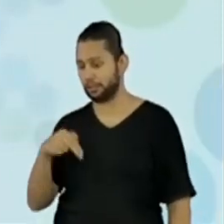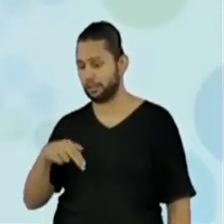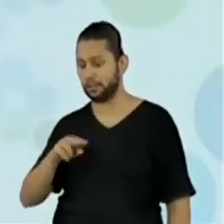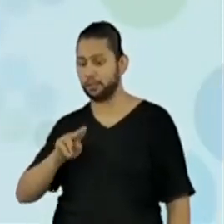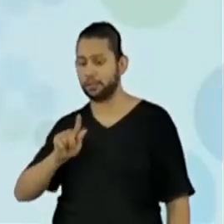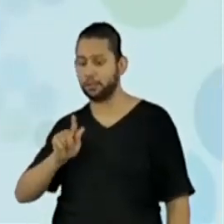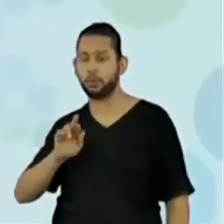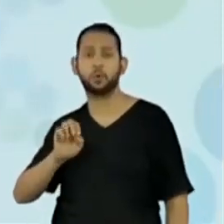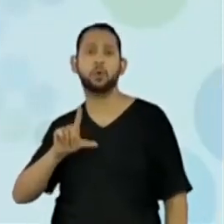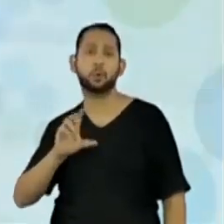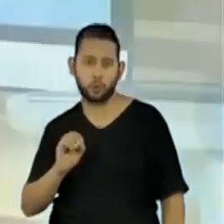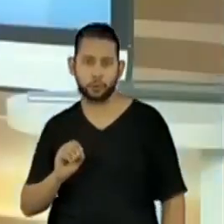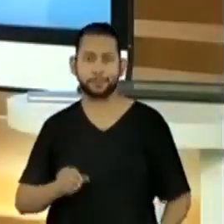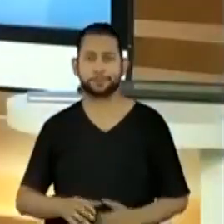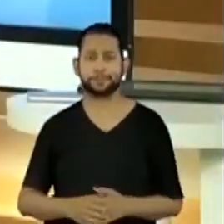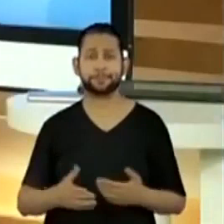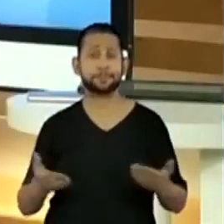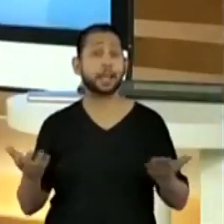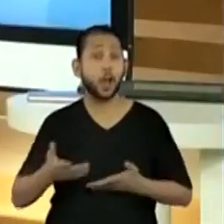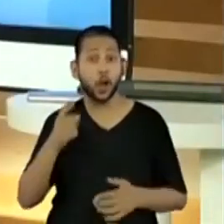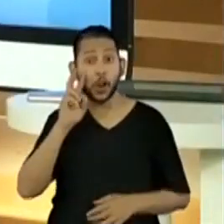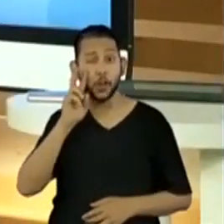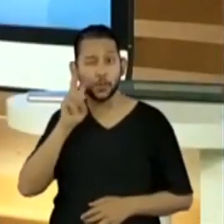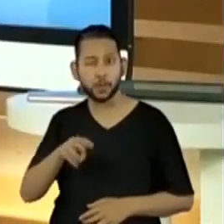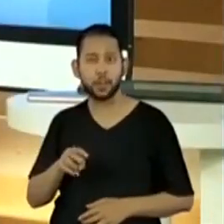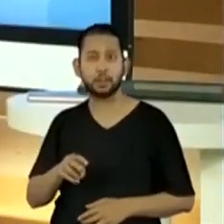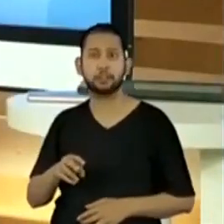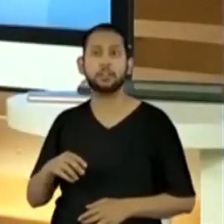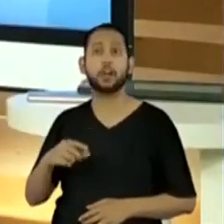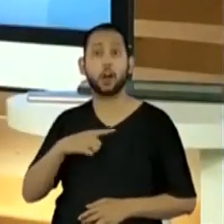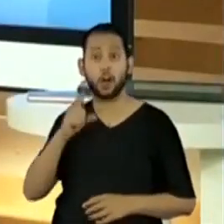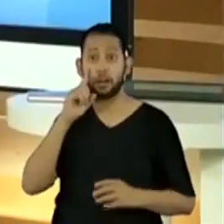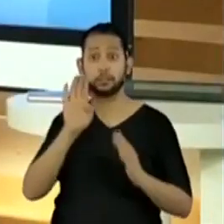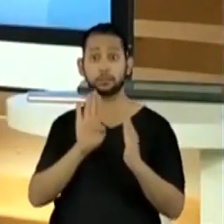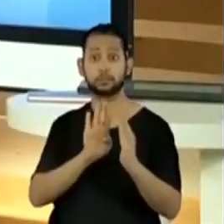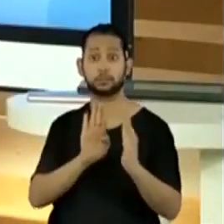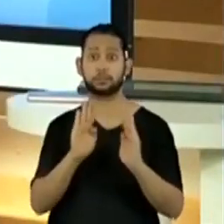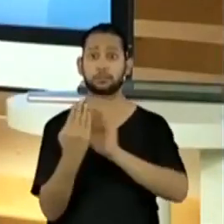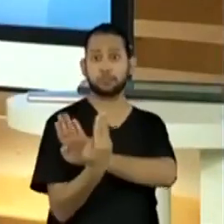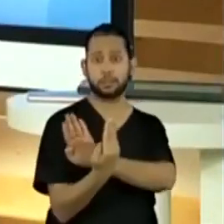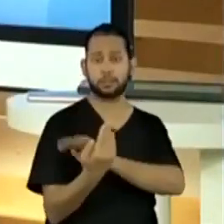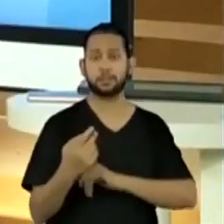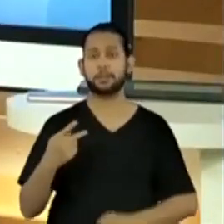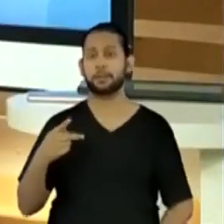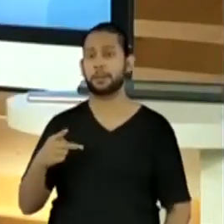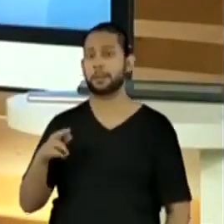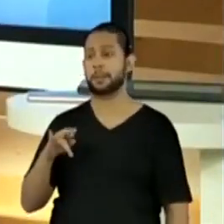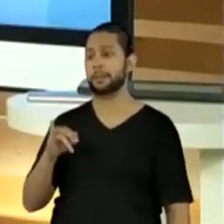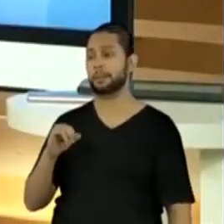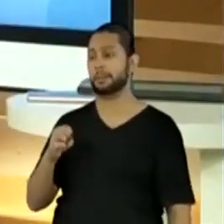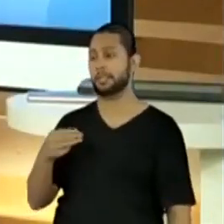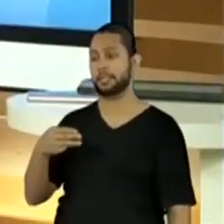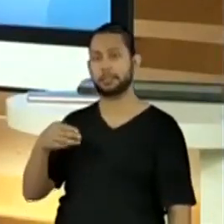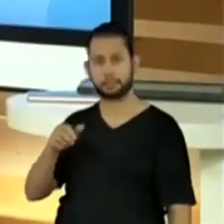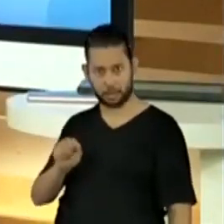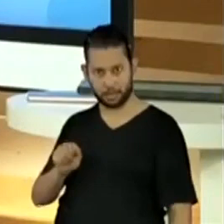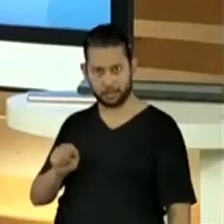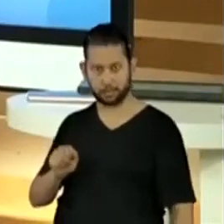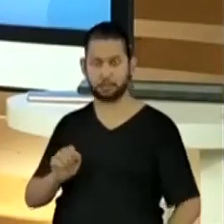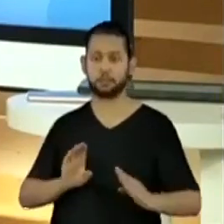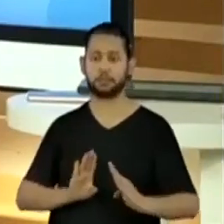Agora nós vamos olhar aqui para algumas figuras, que são prismas e pirâmides.